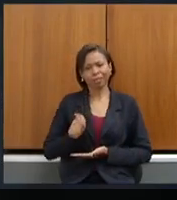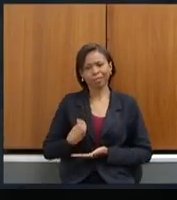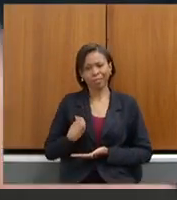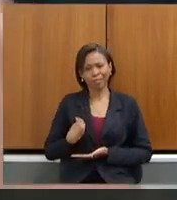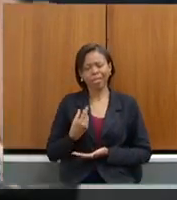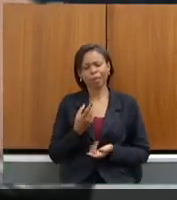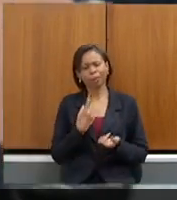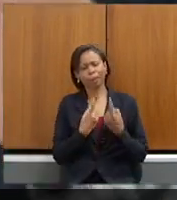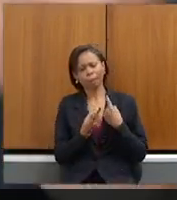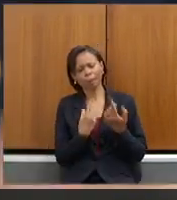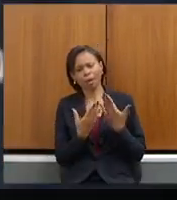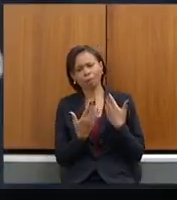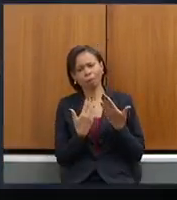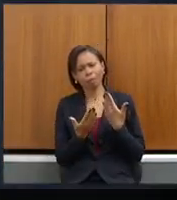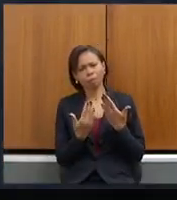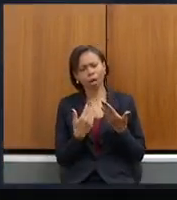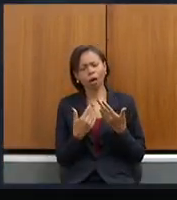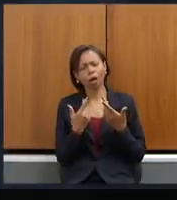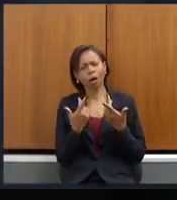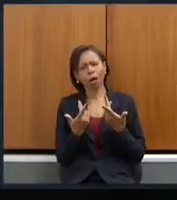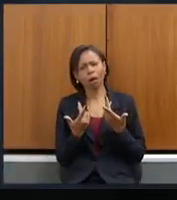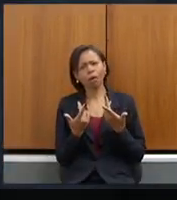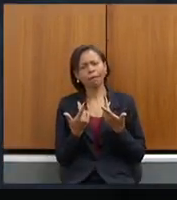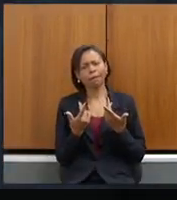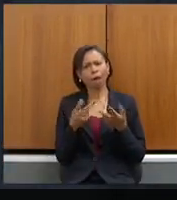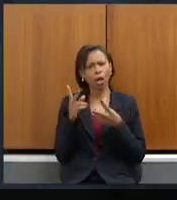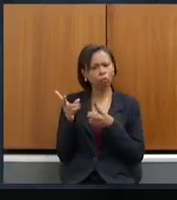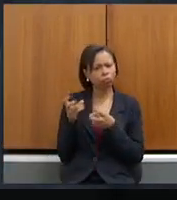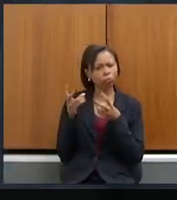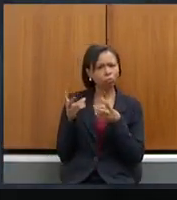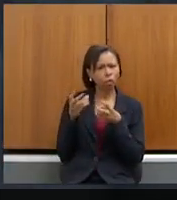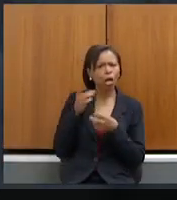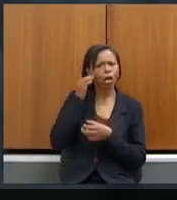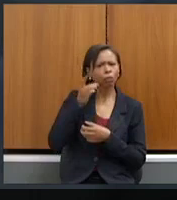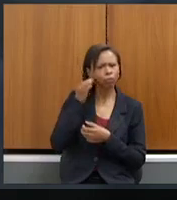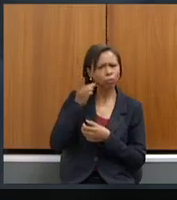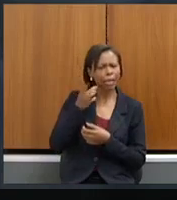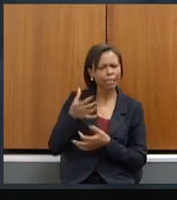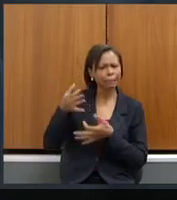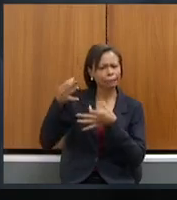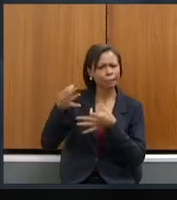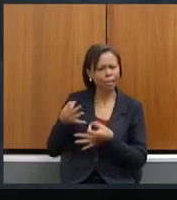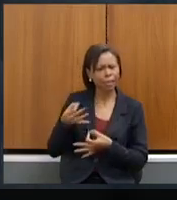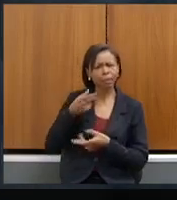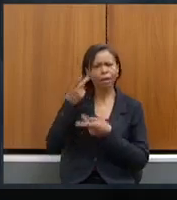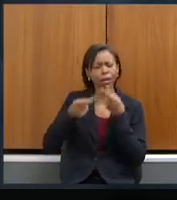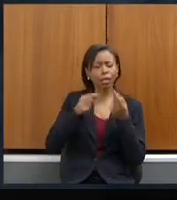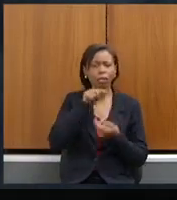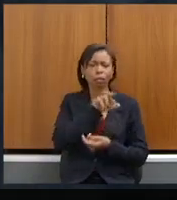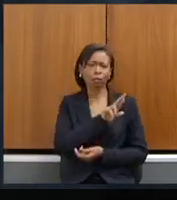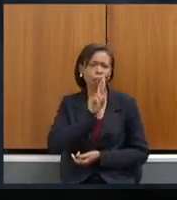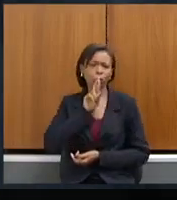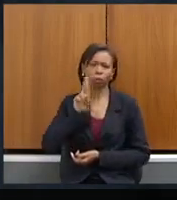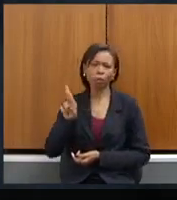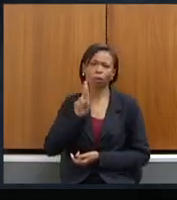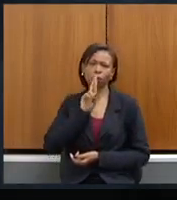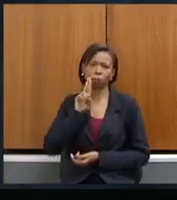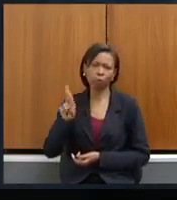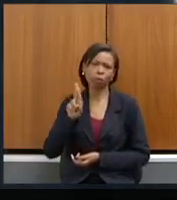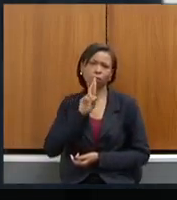moço e ouvir com franqueza dos deputados né E também respondendo medida do possível os